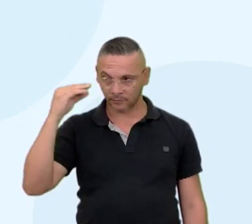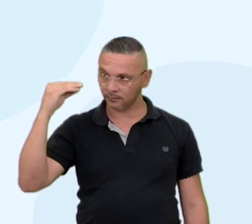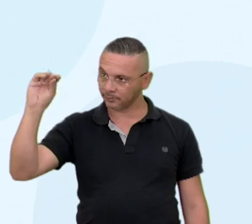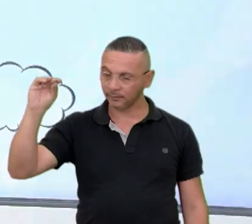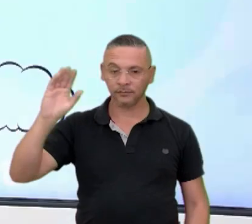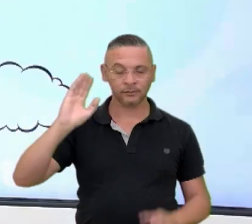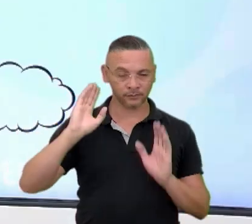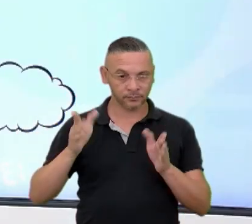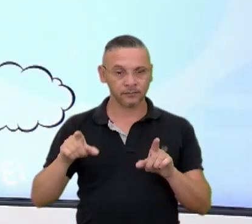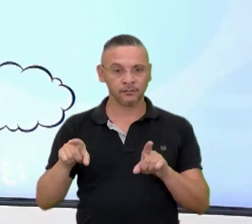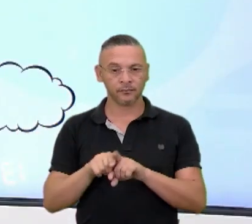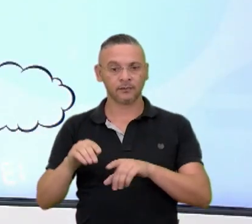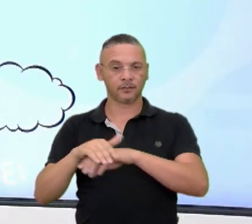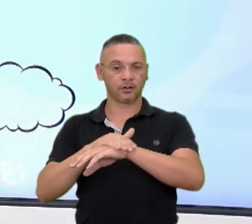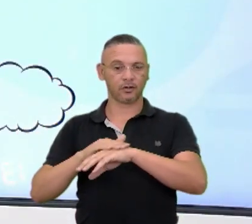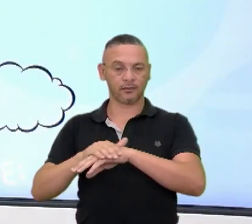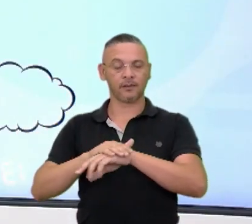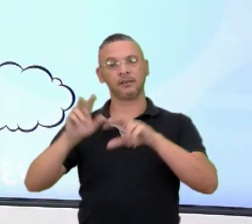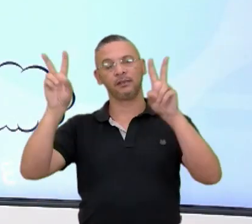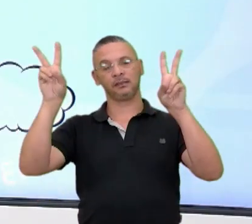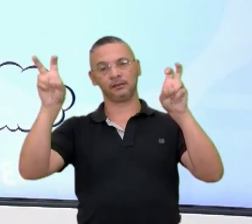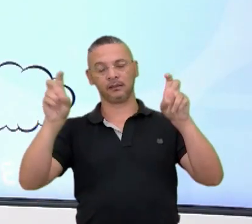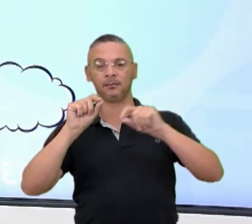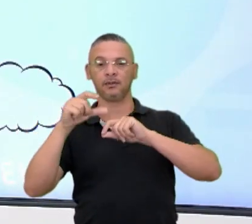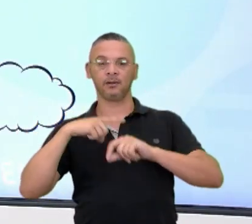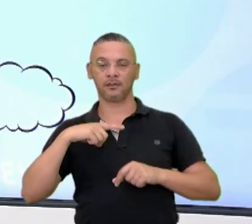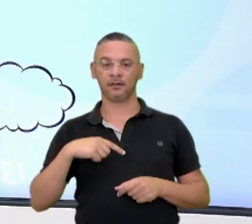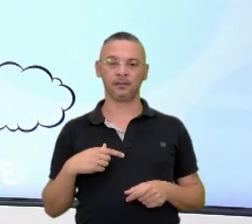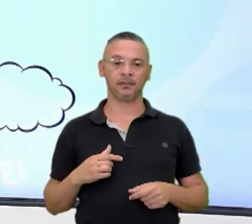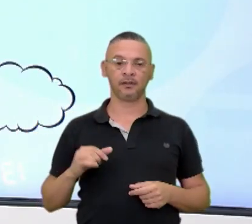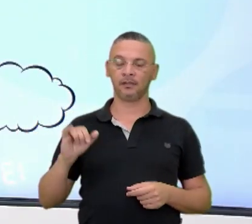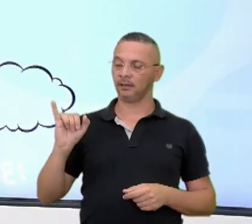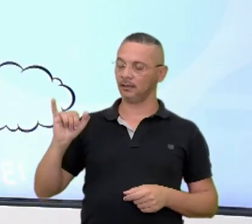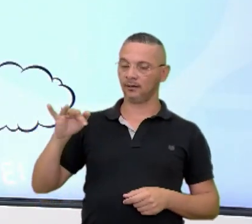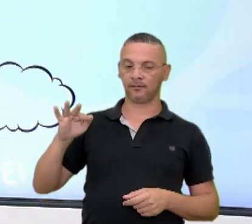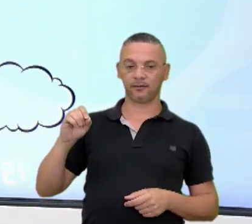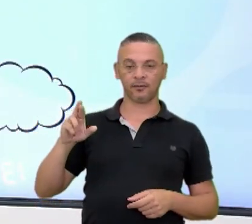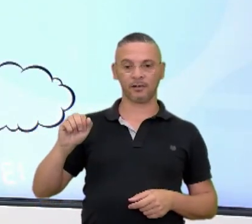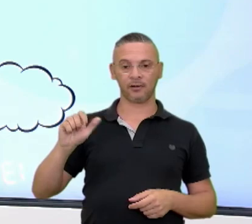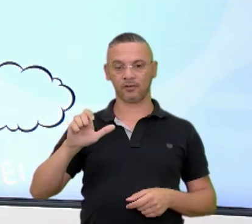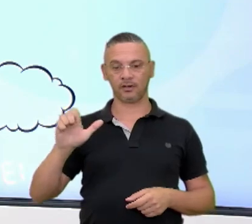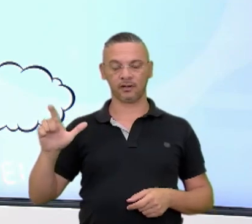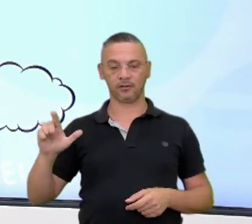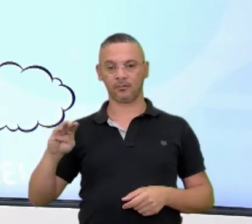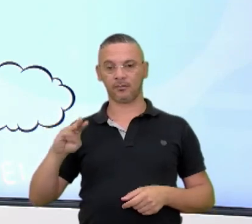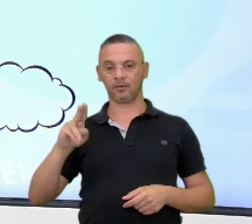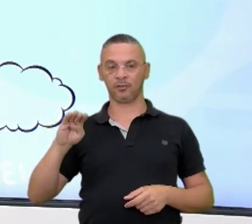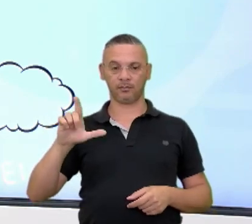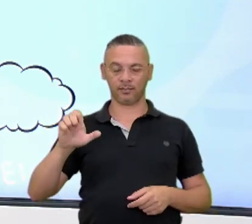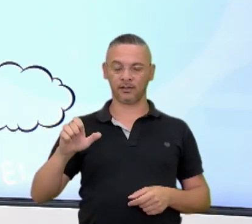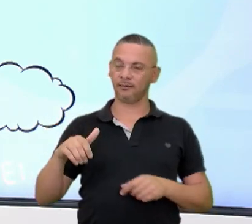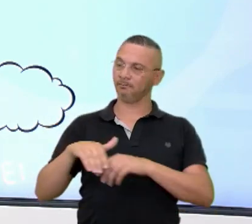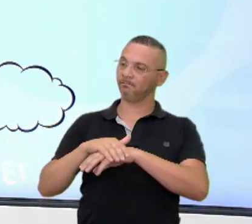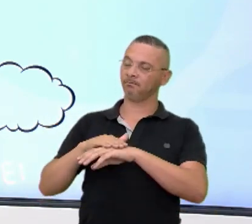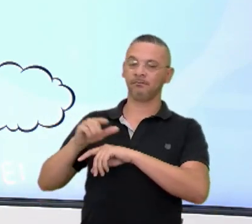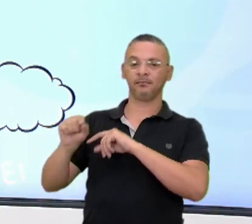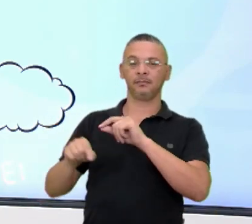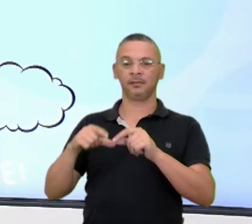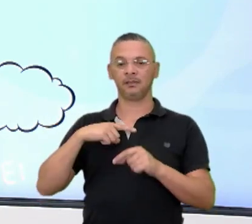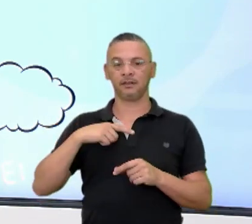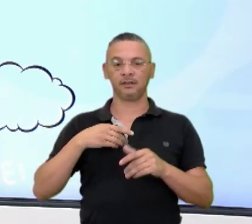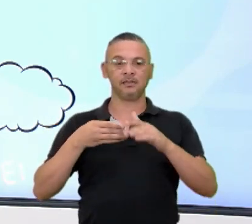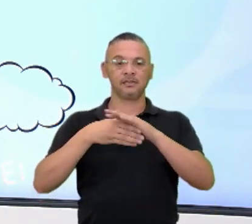de março de 2022. Essa informação chegou até aqui, de que forma? Ou então melhor, vamos lá, vem comigo, olha só aqui.